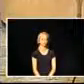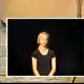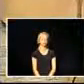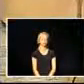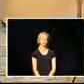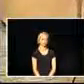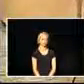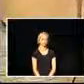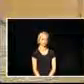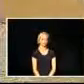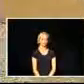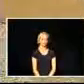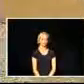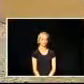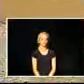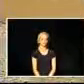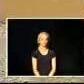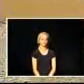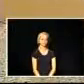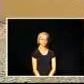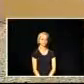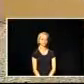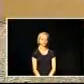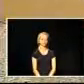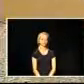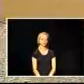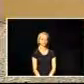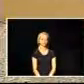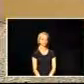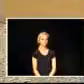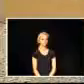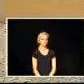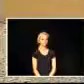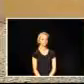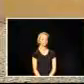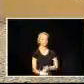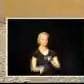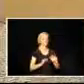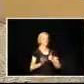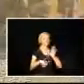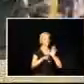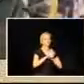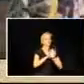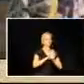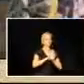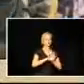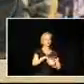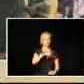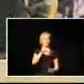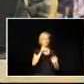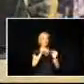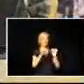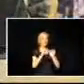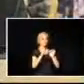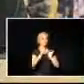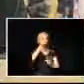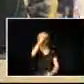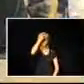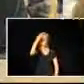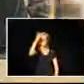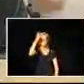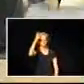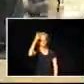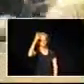discussão e votação o projeto de lei complementar número 24/2014, de autoria do prefeito municipal.